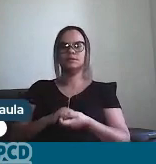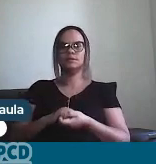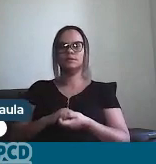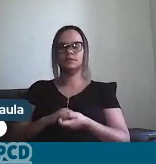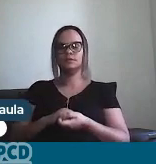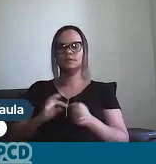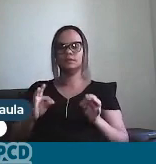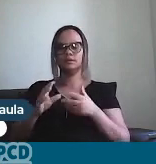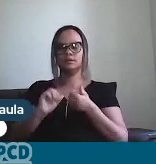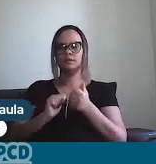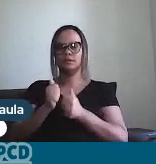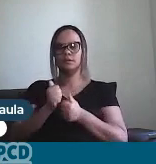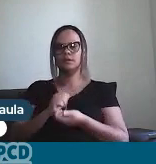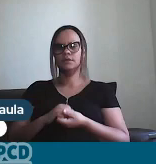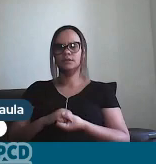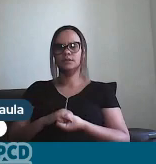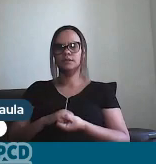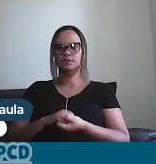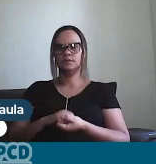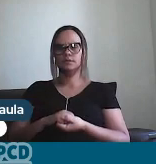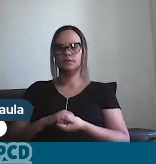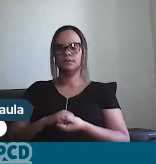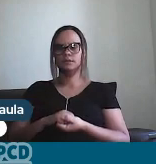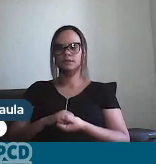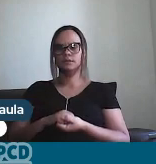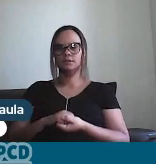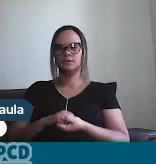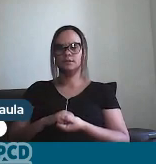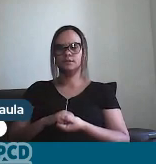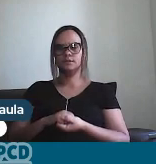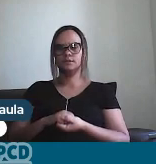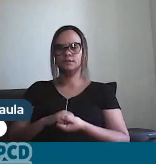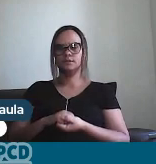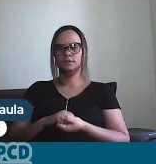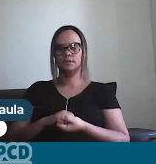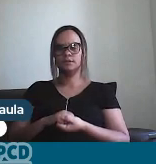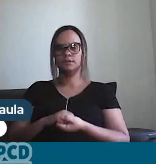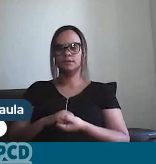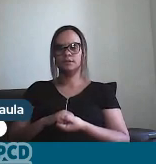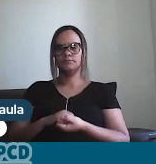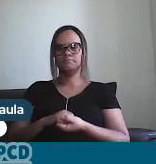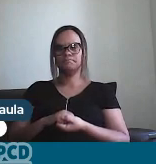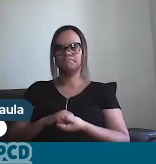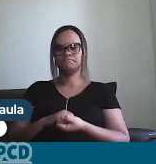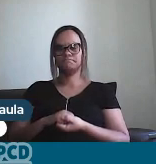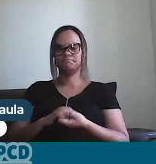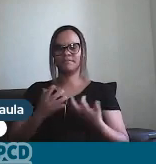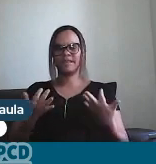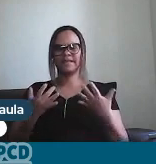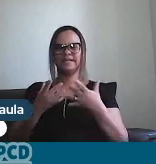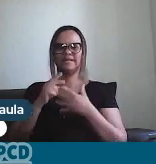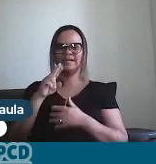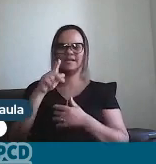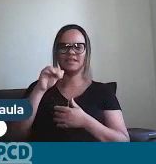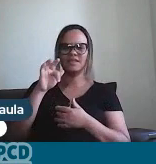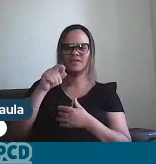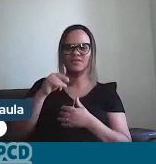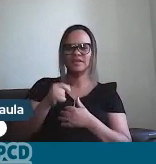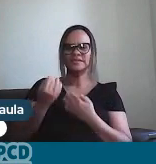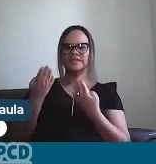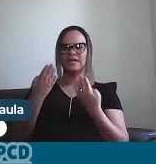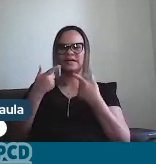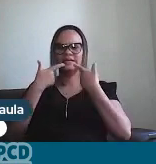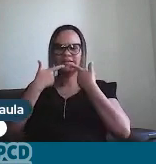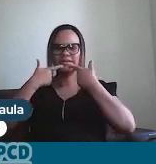Toda avaliação biopsicossocial que a gente faz. Mas, então, esquizofrenias, né? Situações de transtorno bipolar,